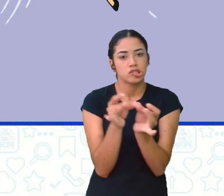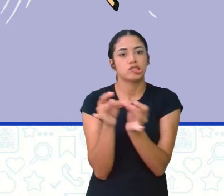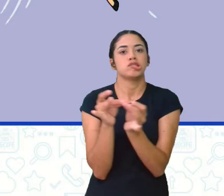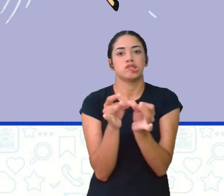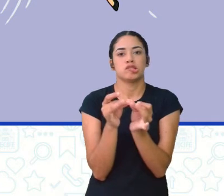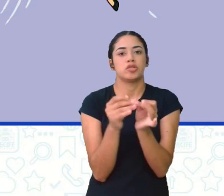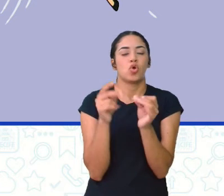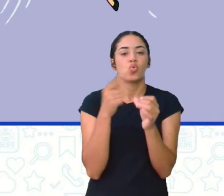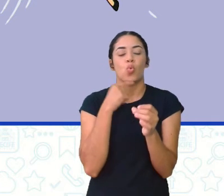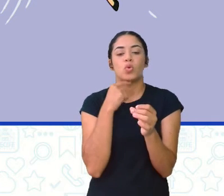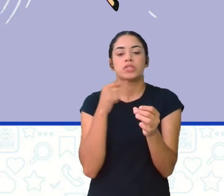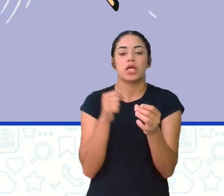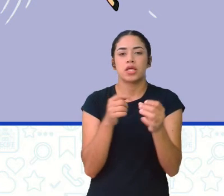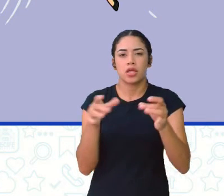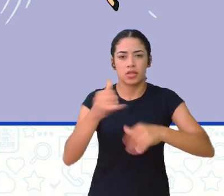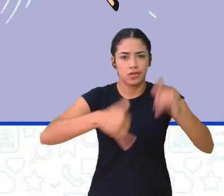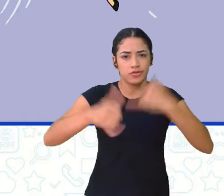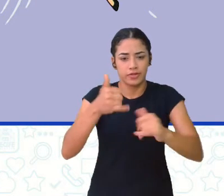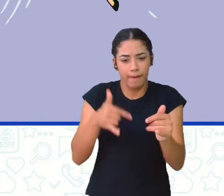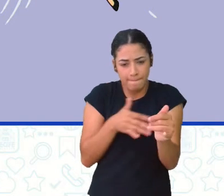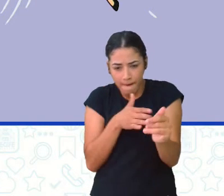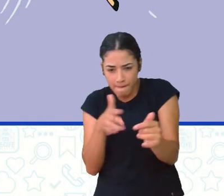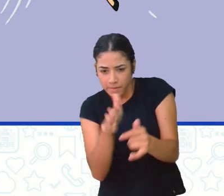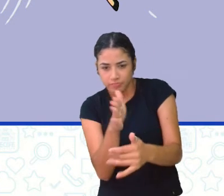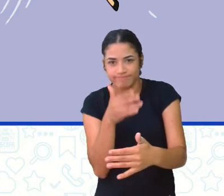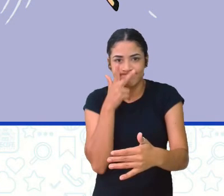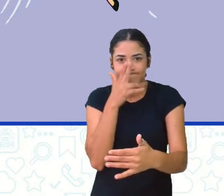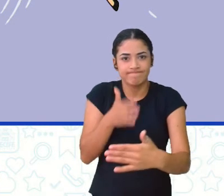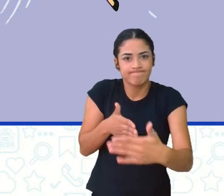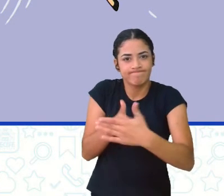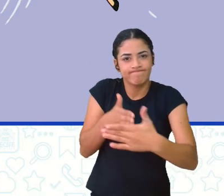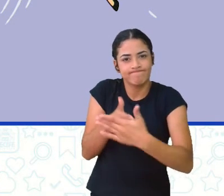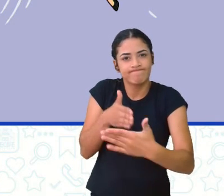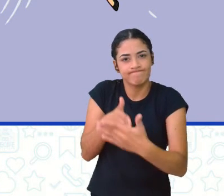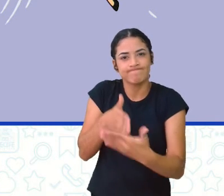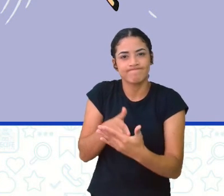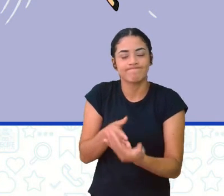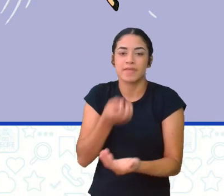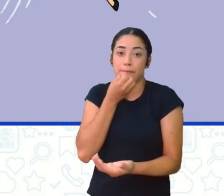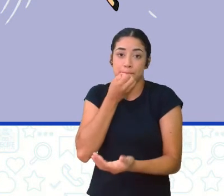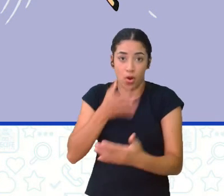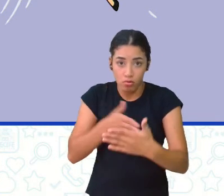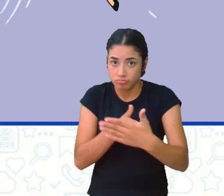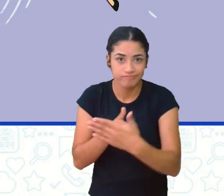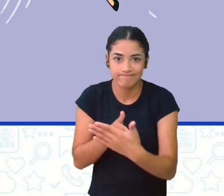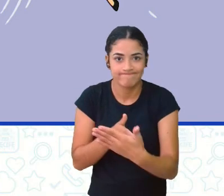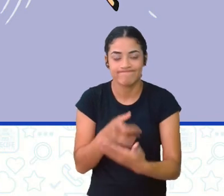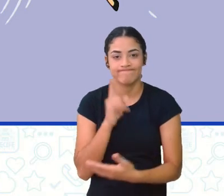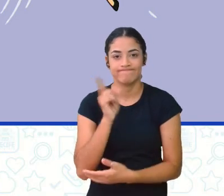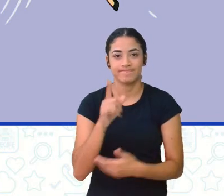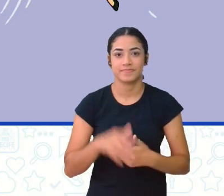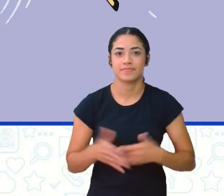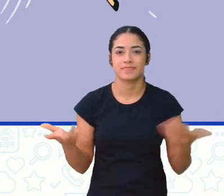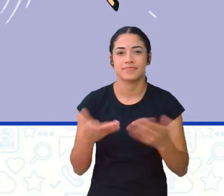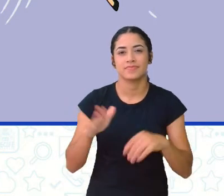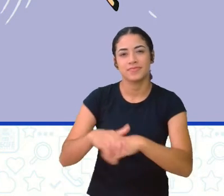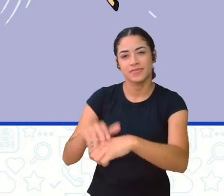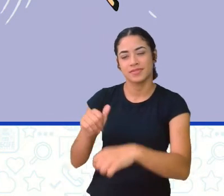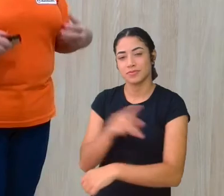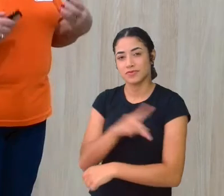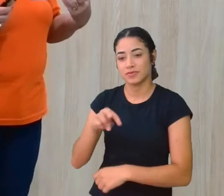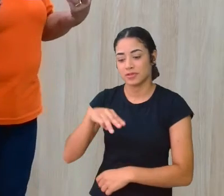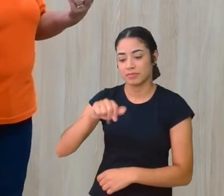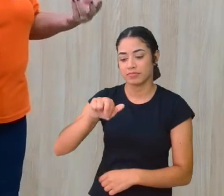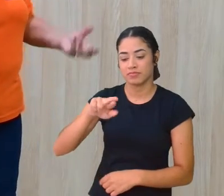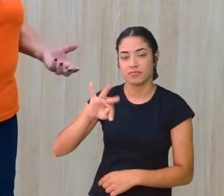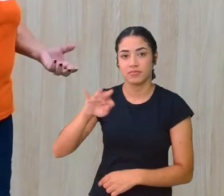como passar, né, vamos dizer assim, não são bons condutores de eletricidade. Eu vou chamar a professora Marta, que